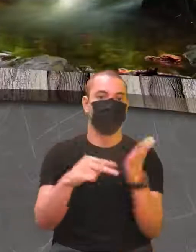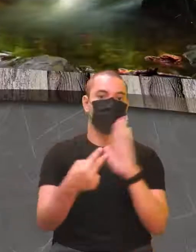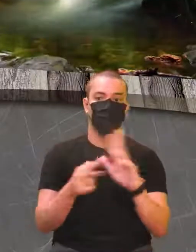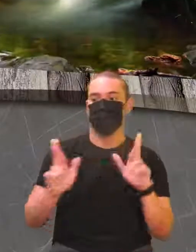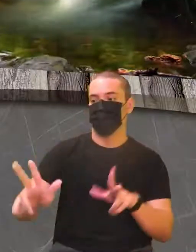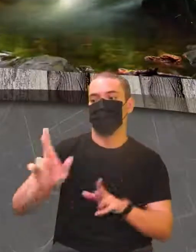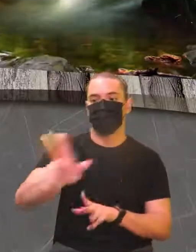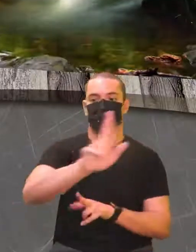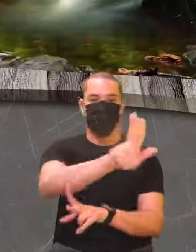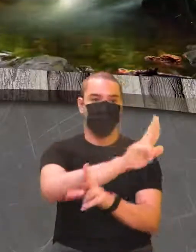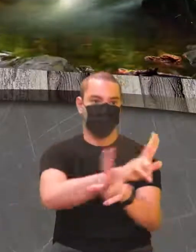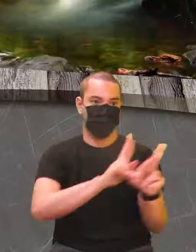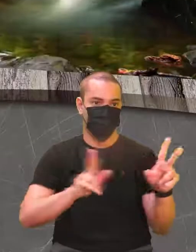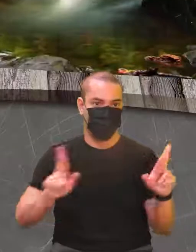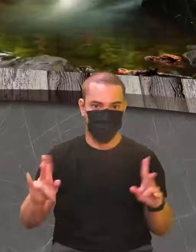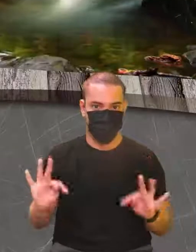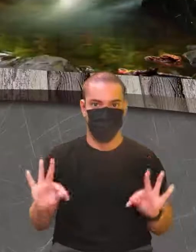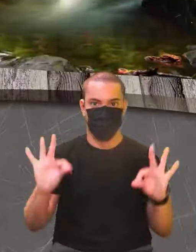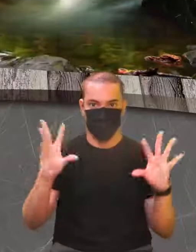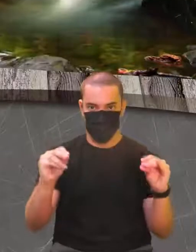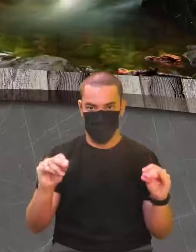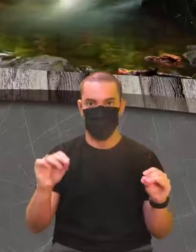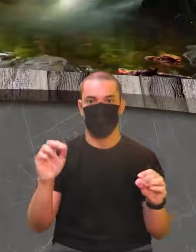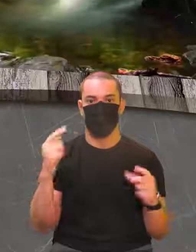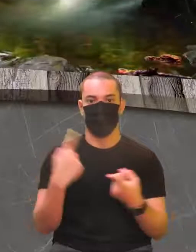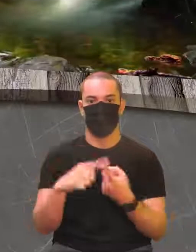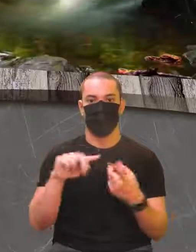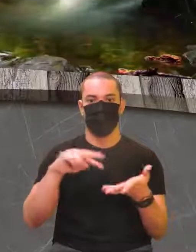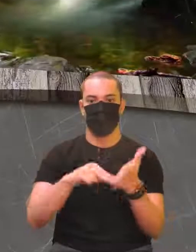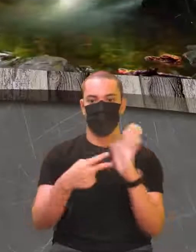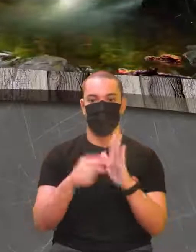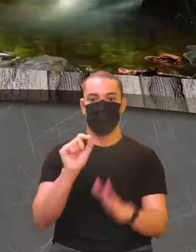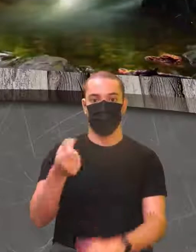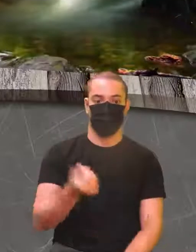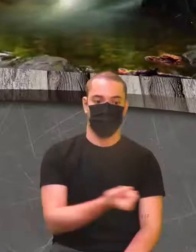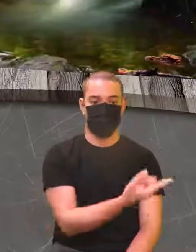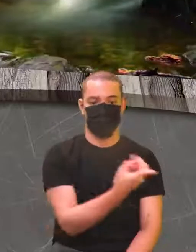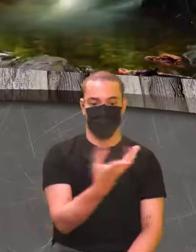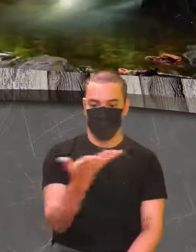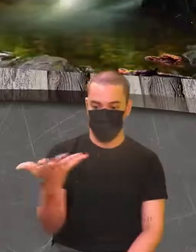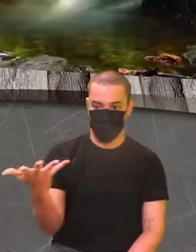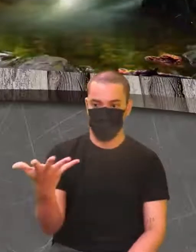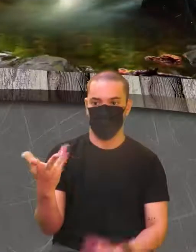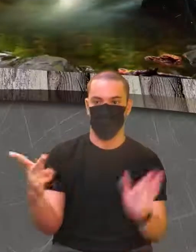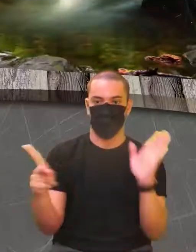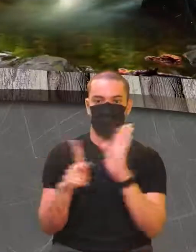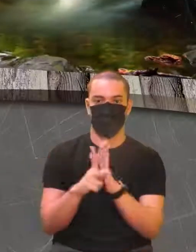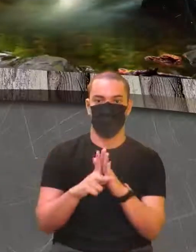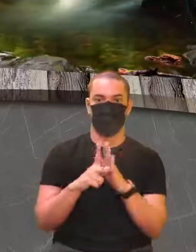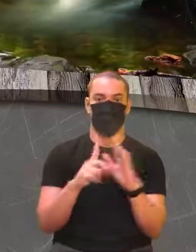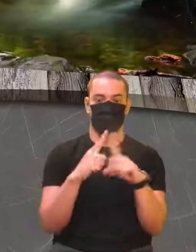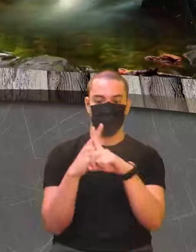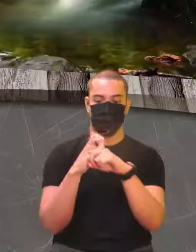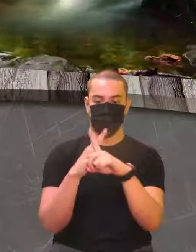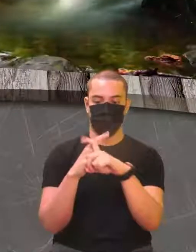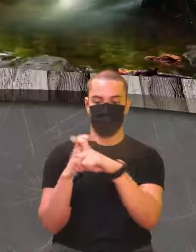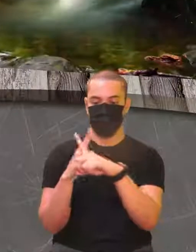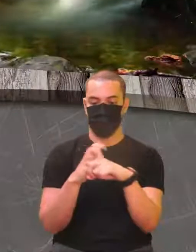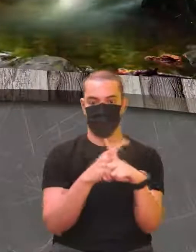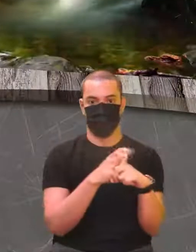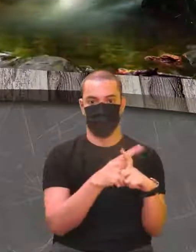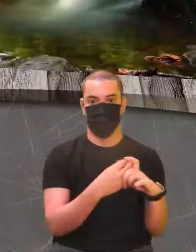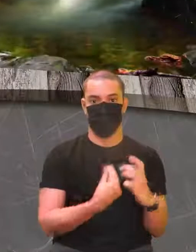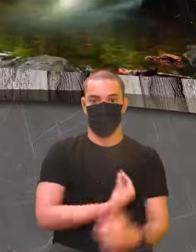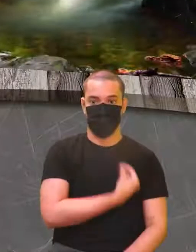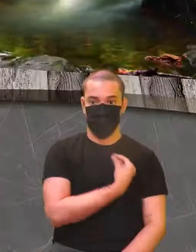de todas as outras espécies. Ou seja, aquele quantitativo de cromossomos presente nas